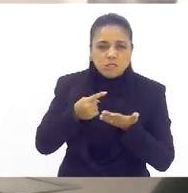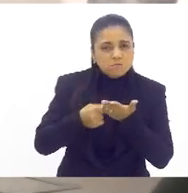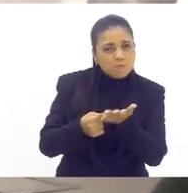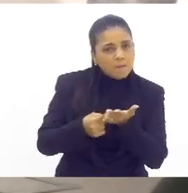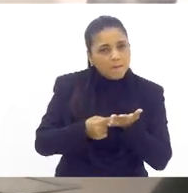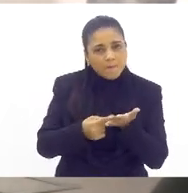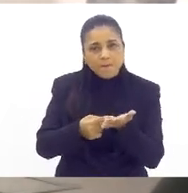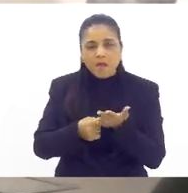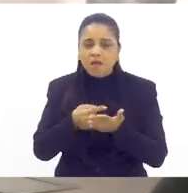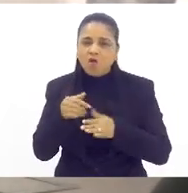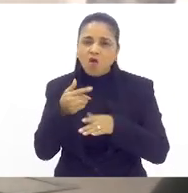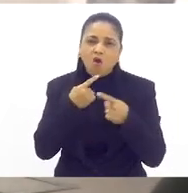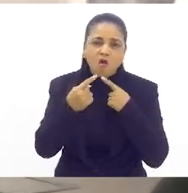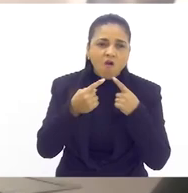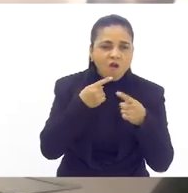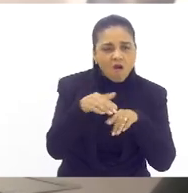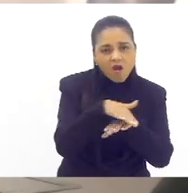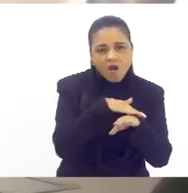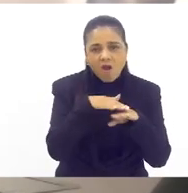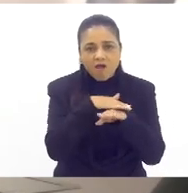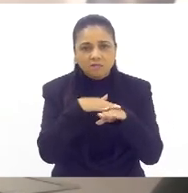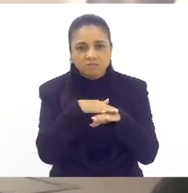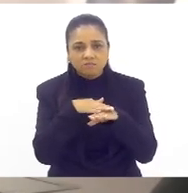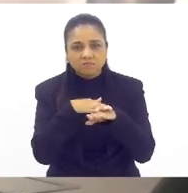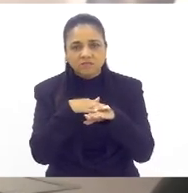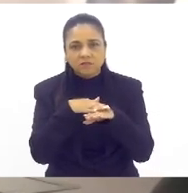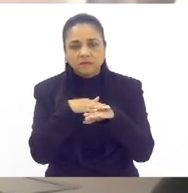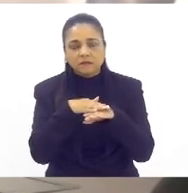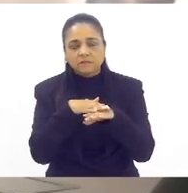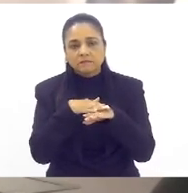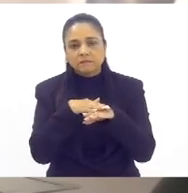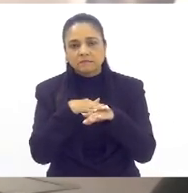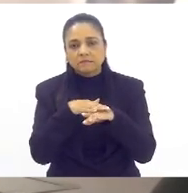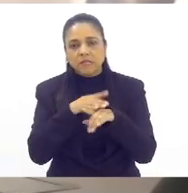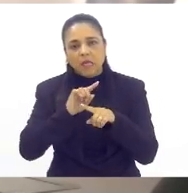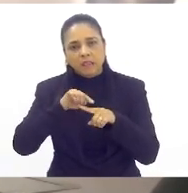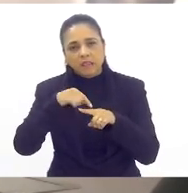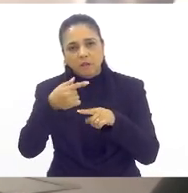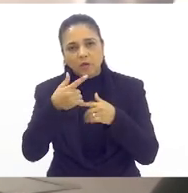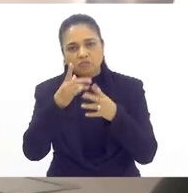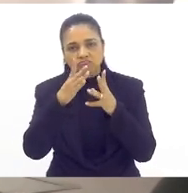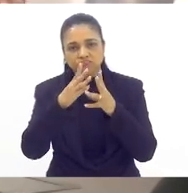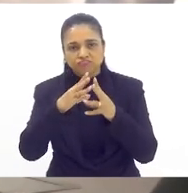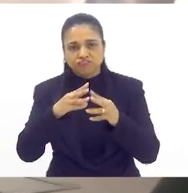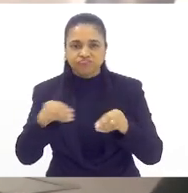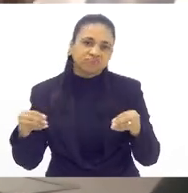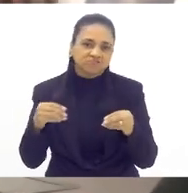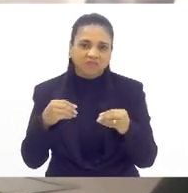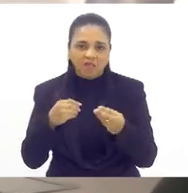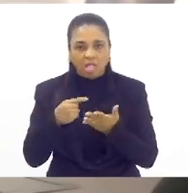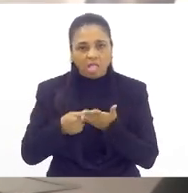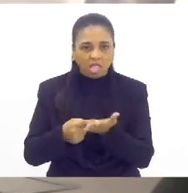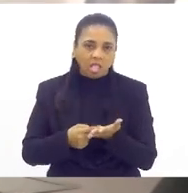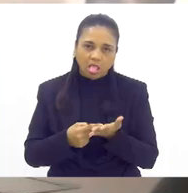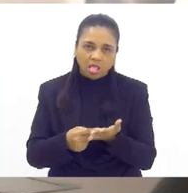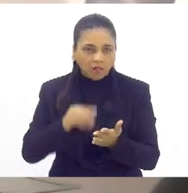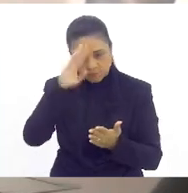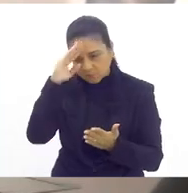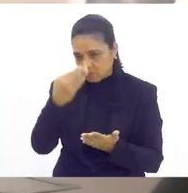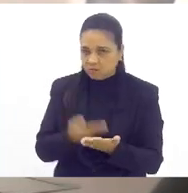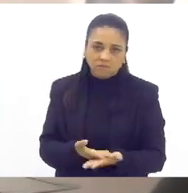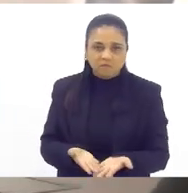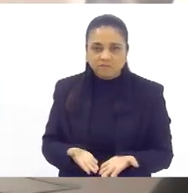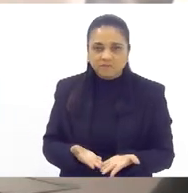conversar ser ouvidos mas depois isso daí não ir adiante entendeu os acordos que foram feitos não foram cumpridos